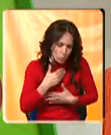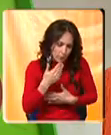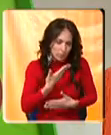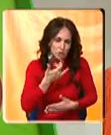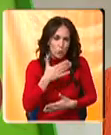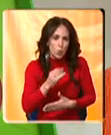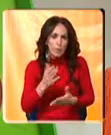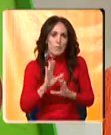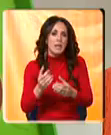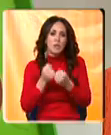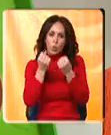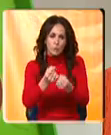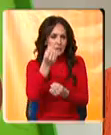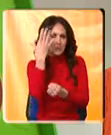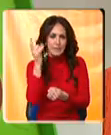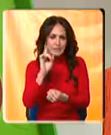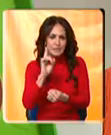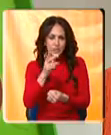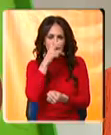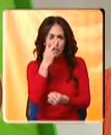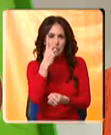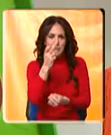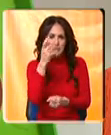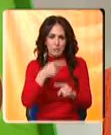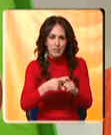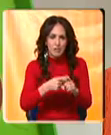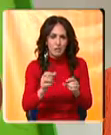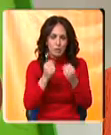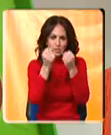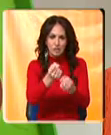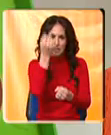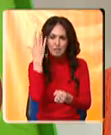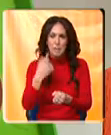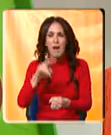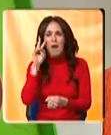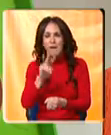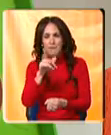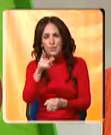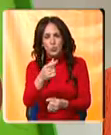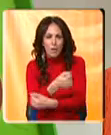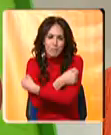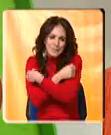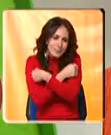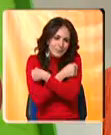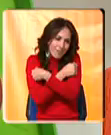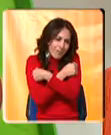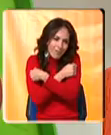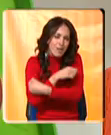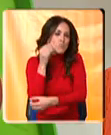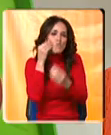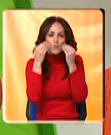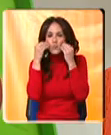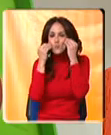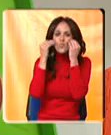que não se consegue esquecer o namoro de 2 anos e meio assim. Mas olhando para aquelas imagens em que estava abraçada aos beijos